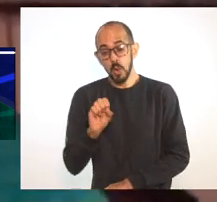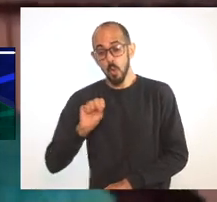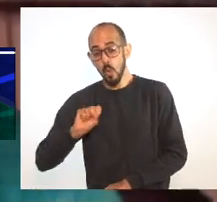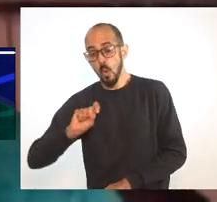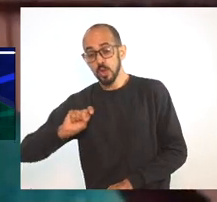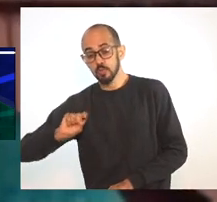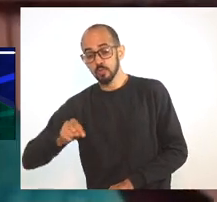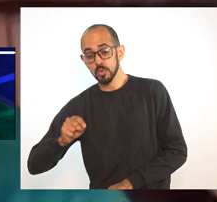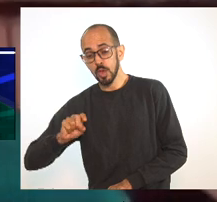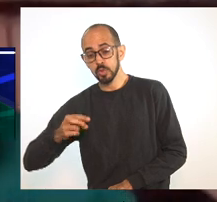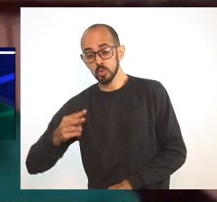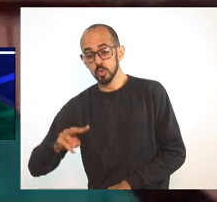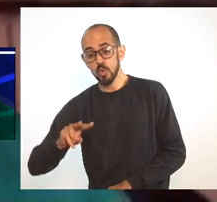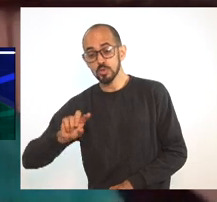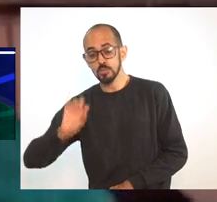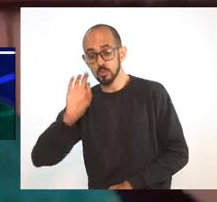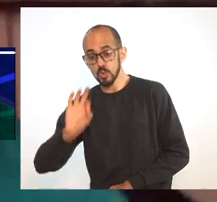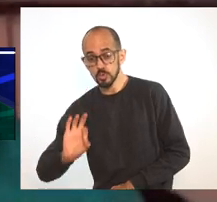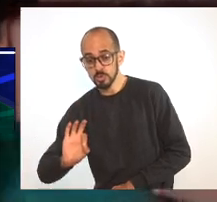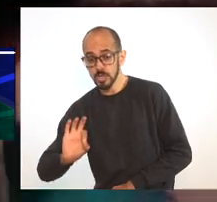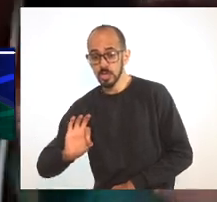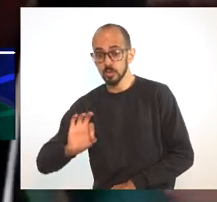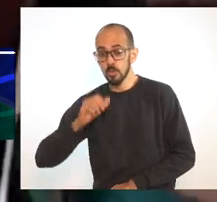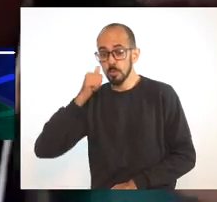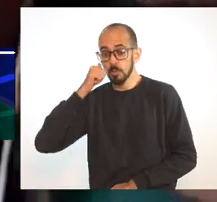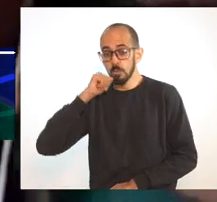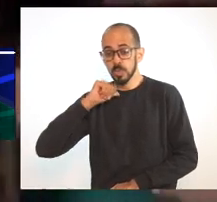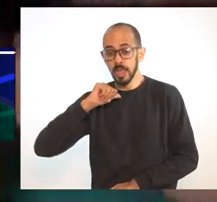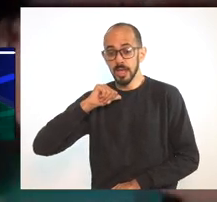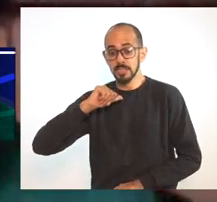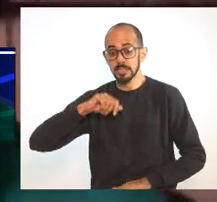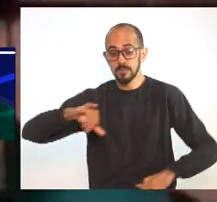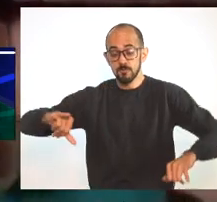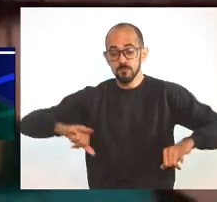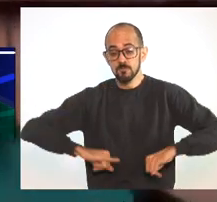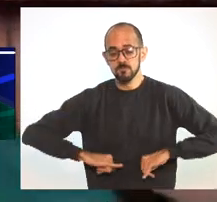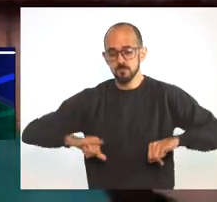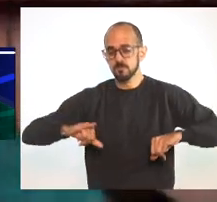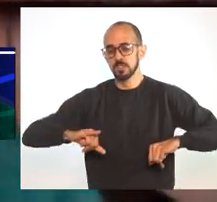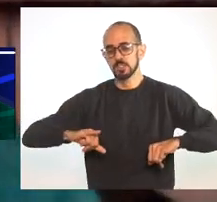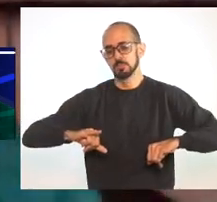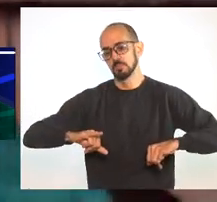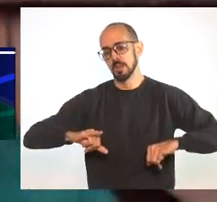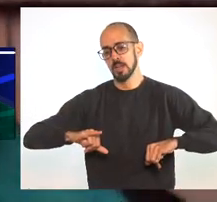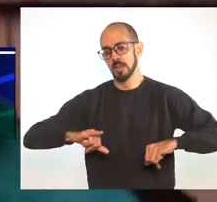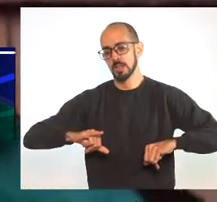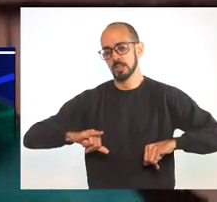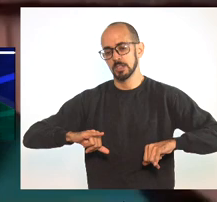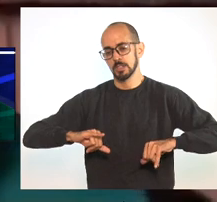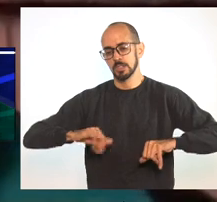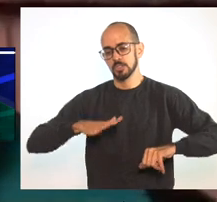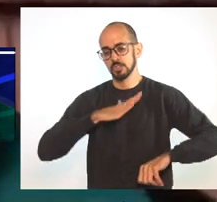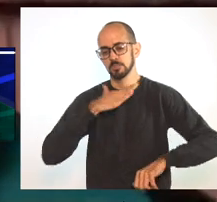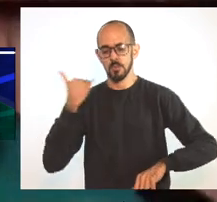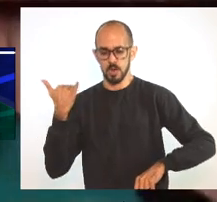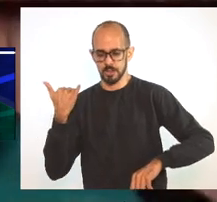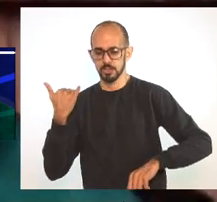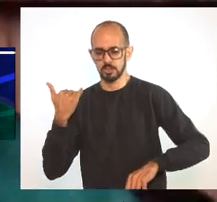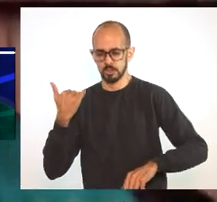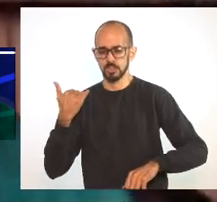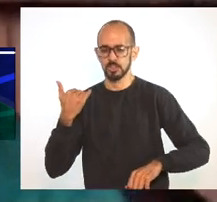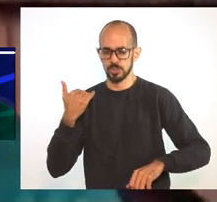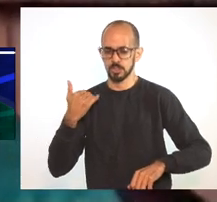68,2% de mulheres vítimas de feminicídio aqui no Rio de Janeiro, segundo, né, o dossiê Mulher, do